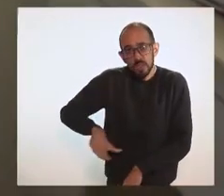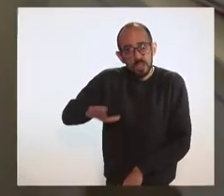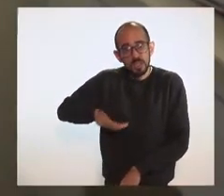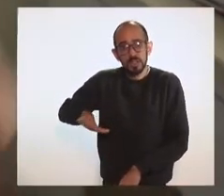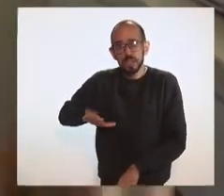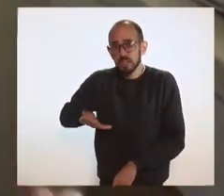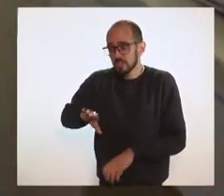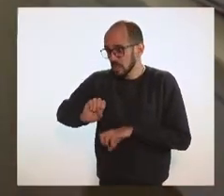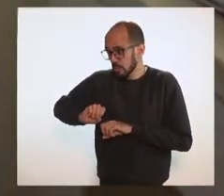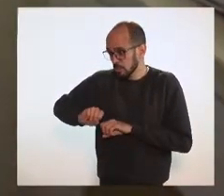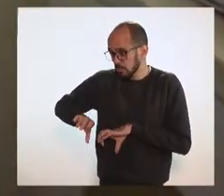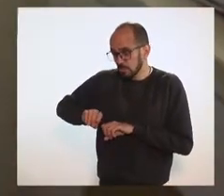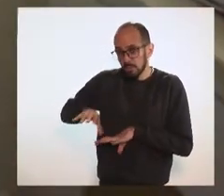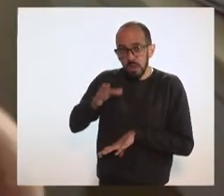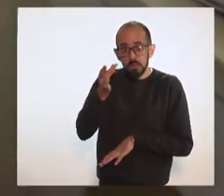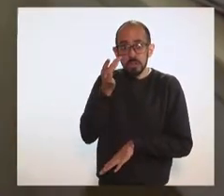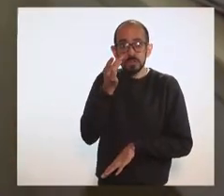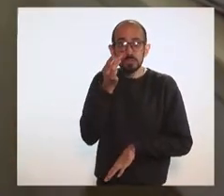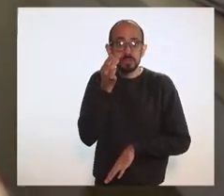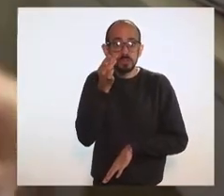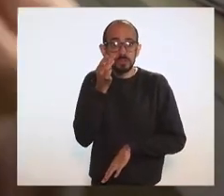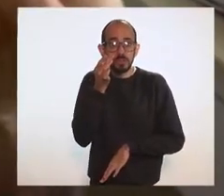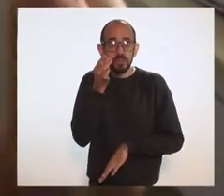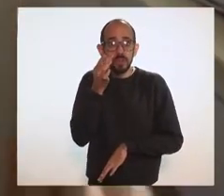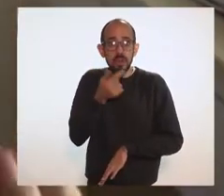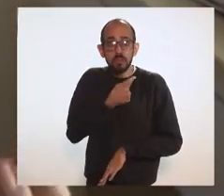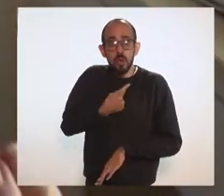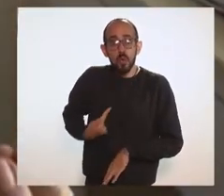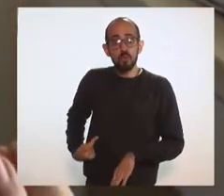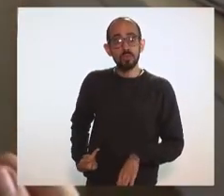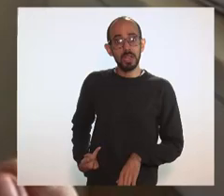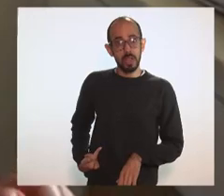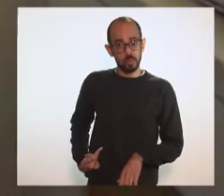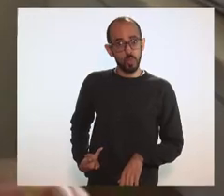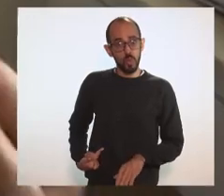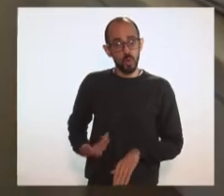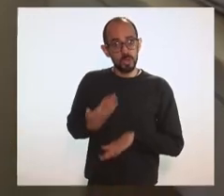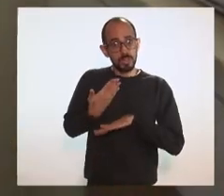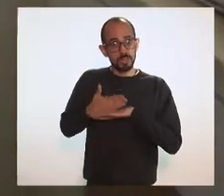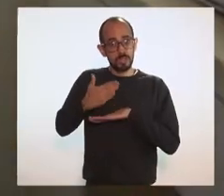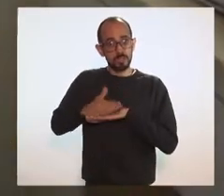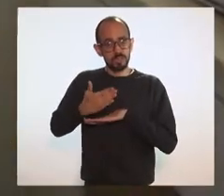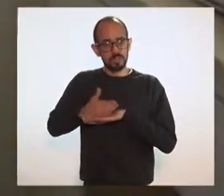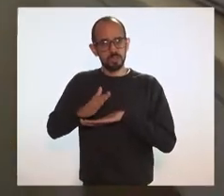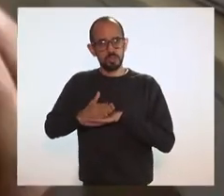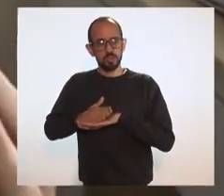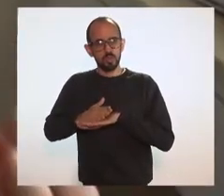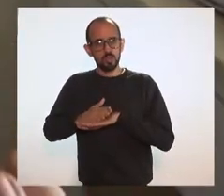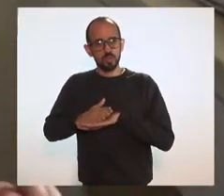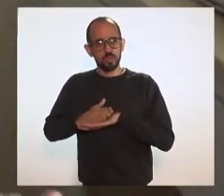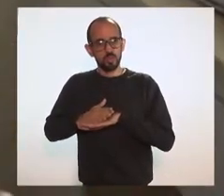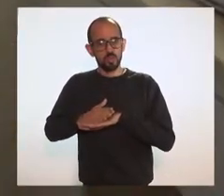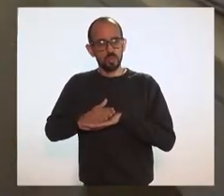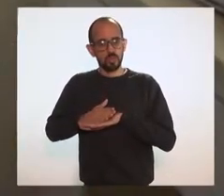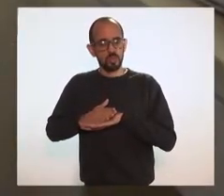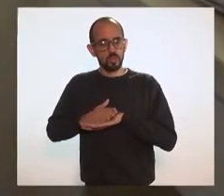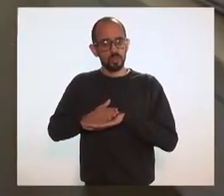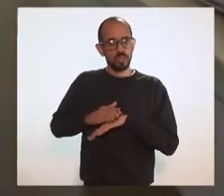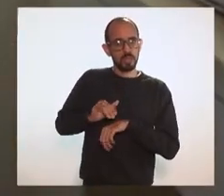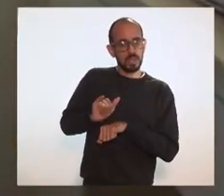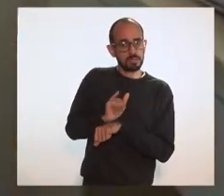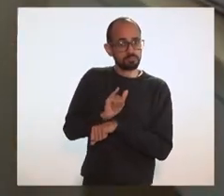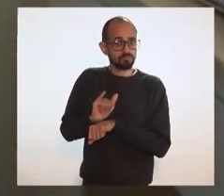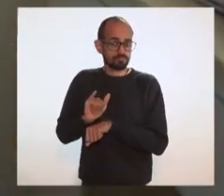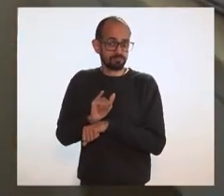aula. Aí vem o governador em exercício, uma ponta de média com o presidente